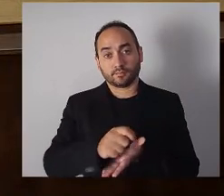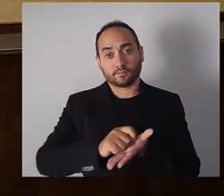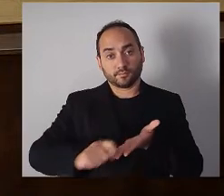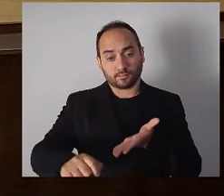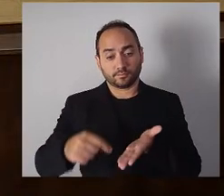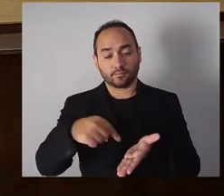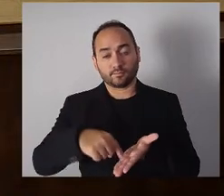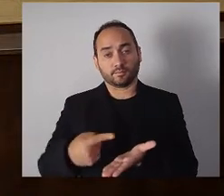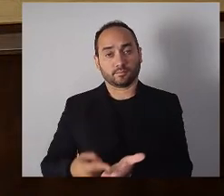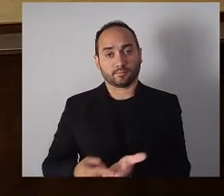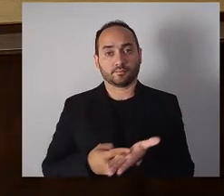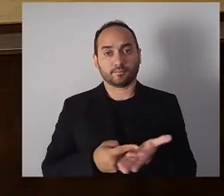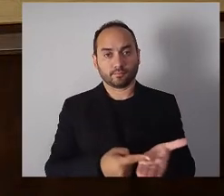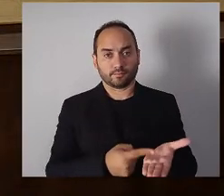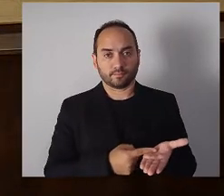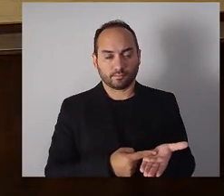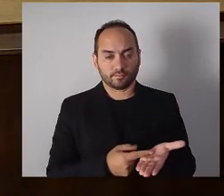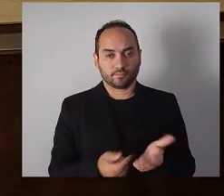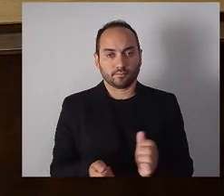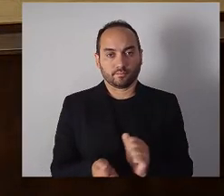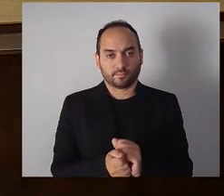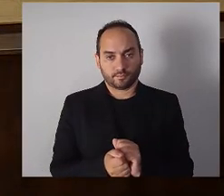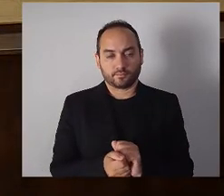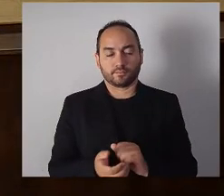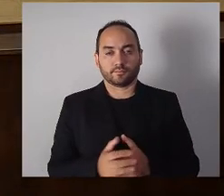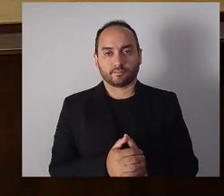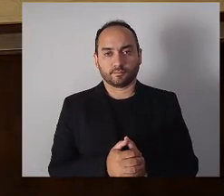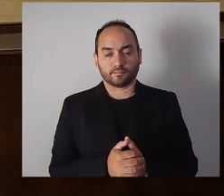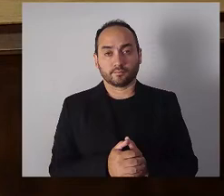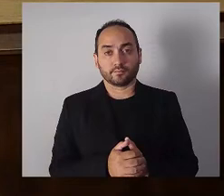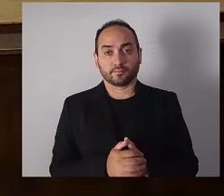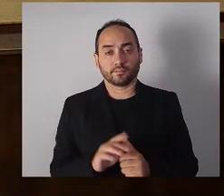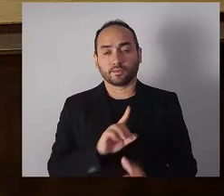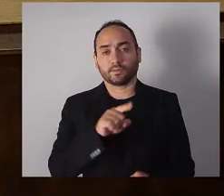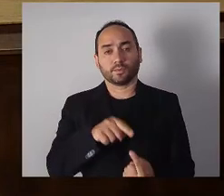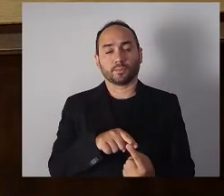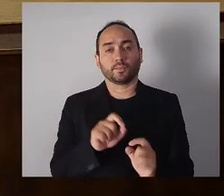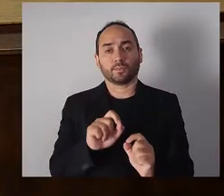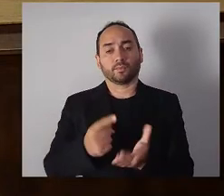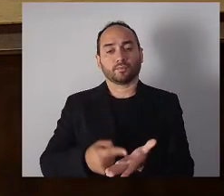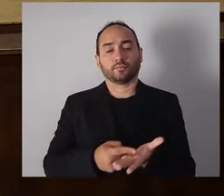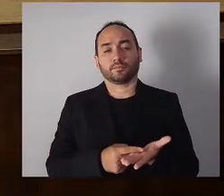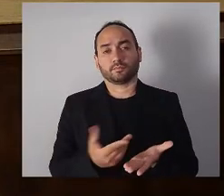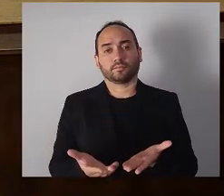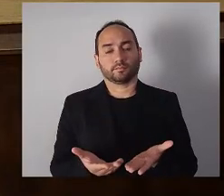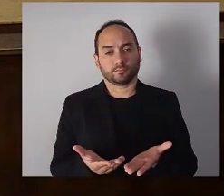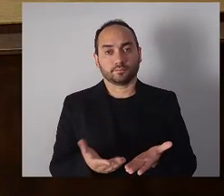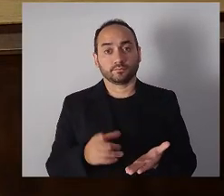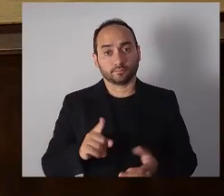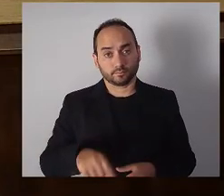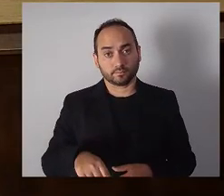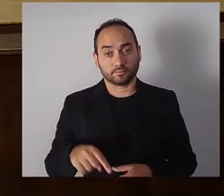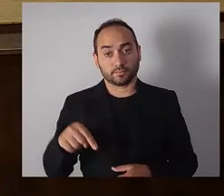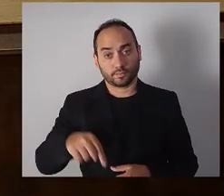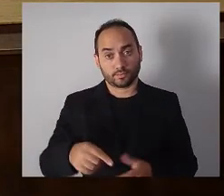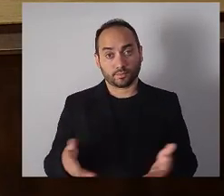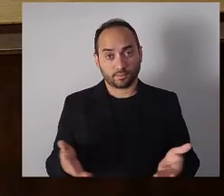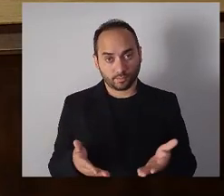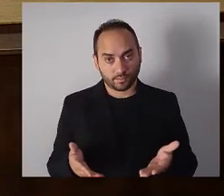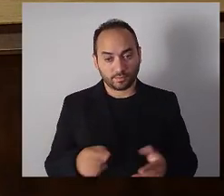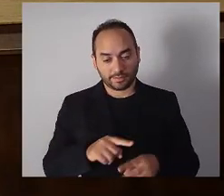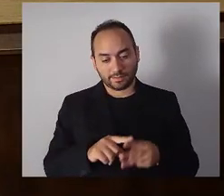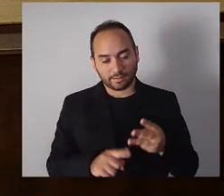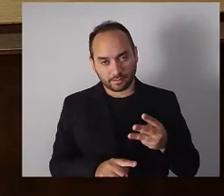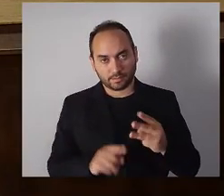assinar um acordo de cooperação técnica. Qual é o objetivo desse acordo? Era para que, justamente, as